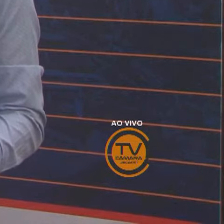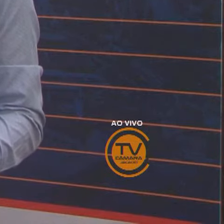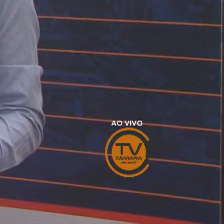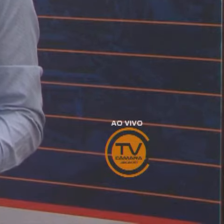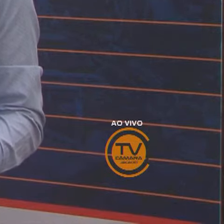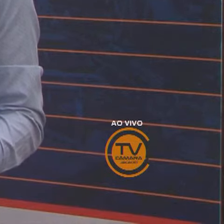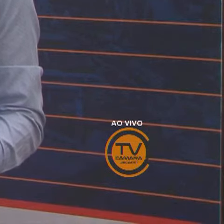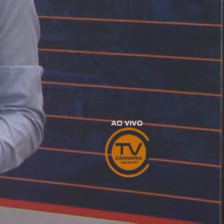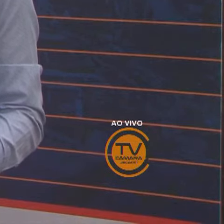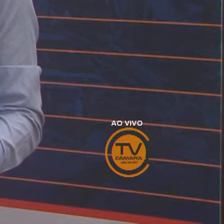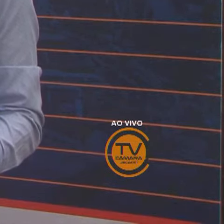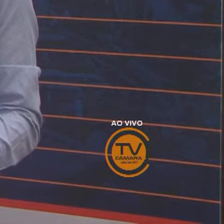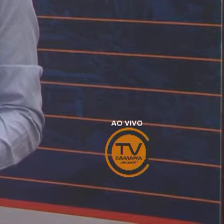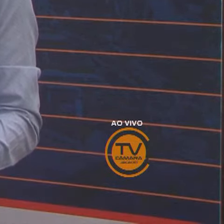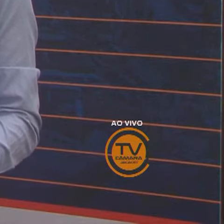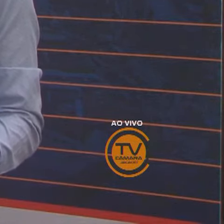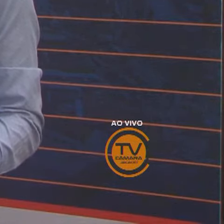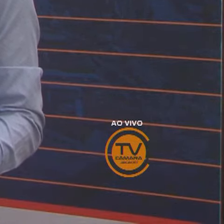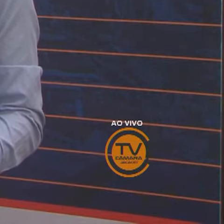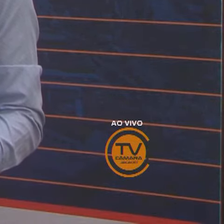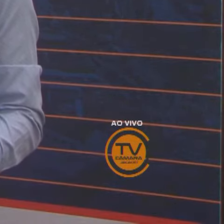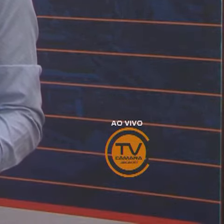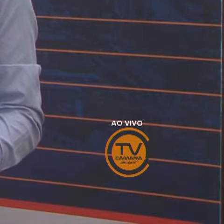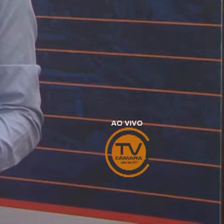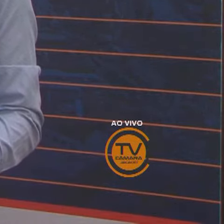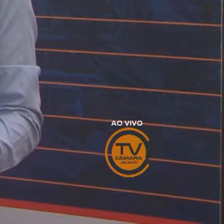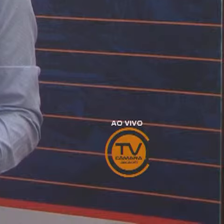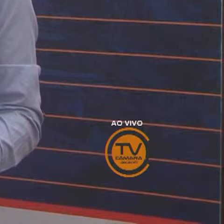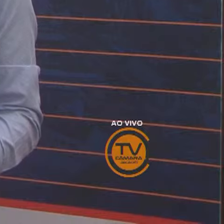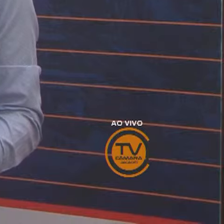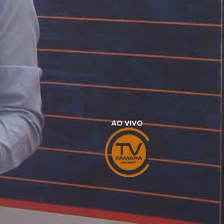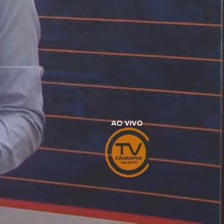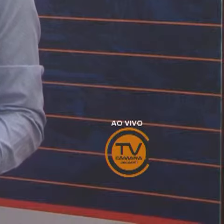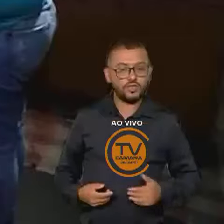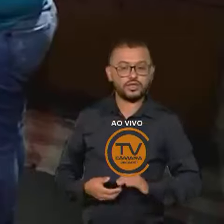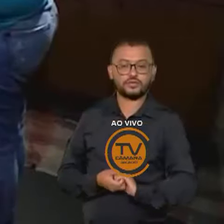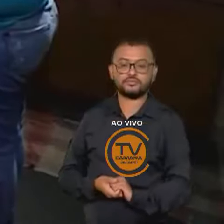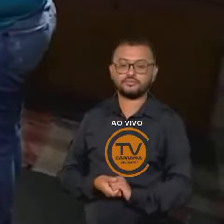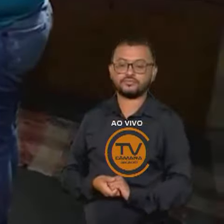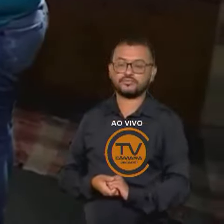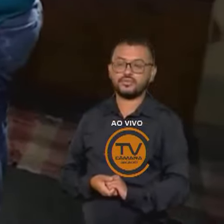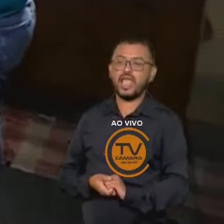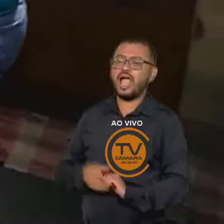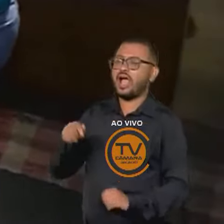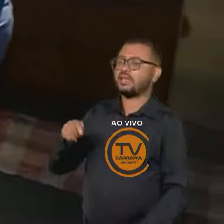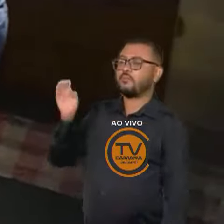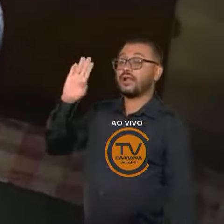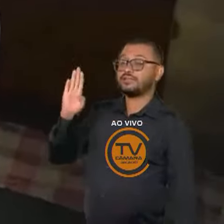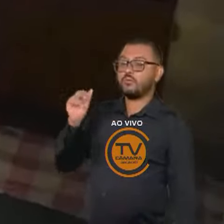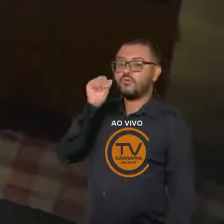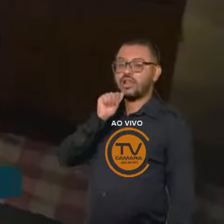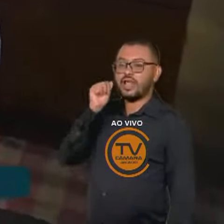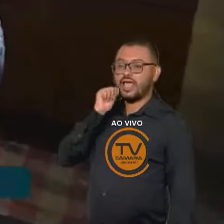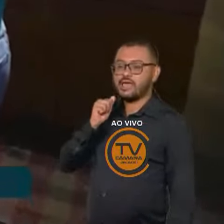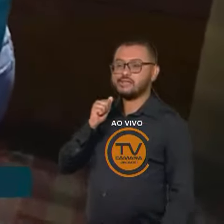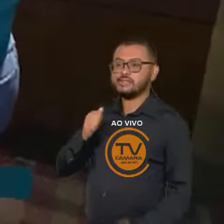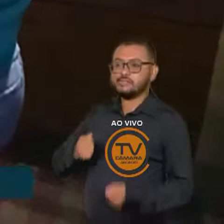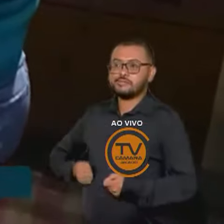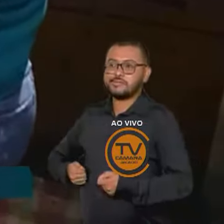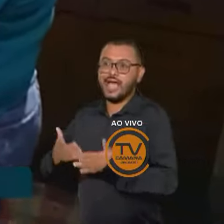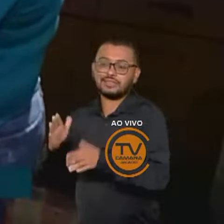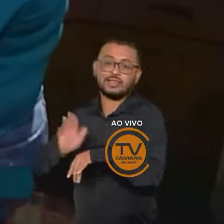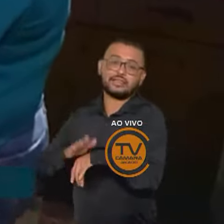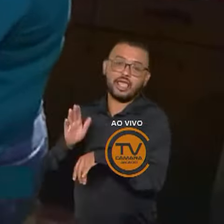da desigualdade de gênero aqui no país confira detalhes no canal gov no Brasil as mulheres gastam o